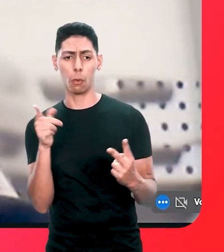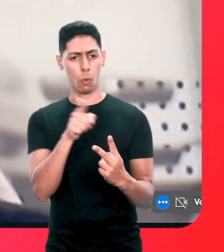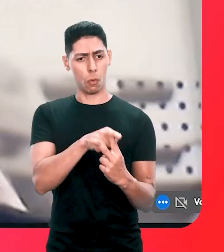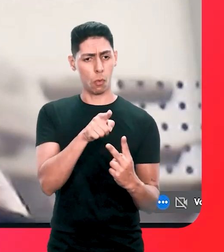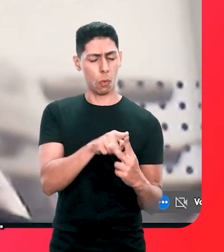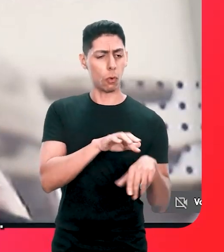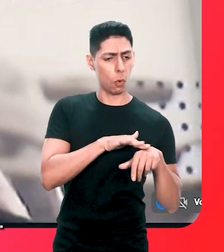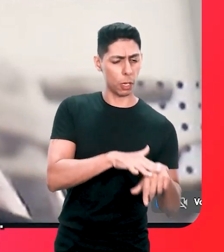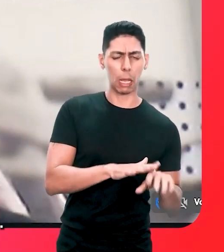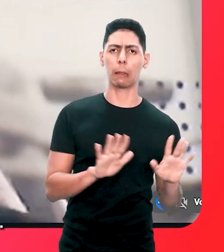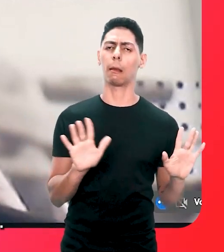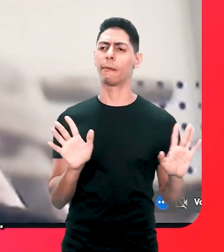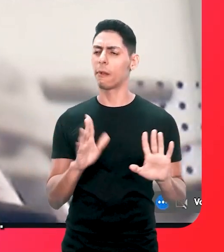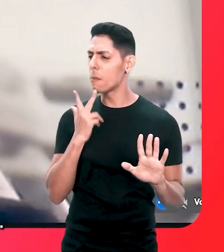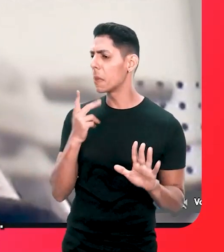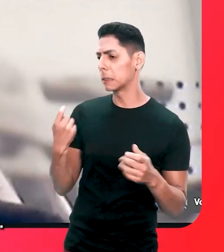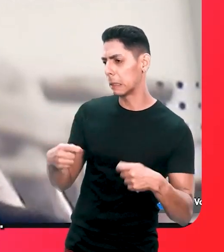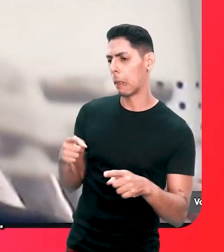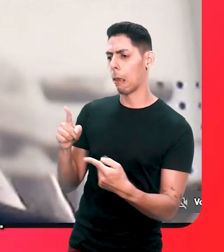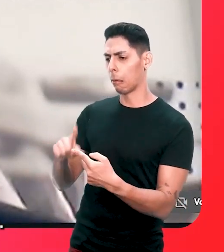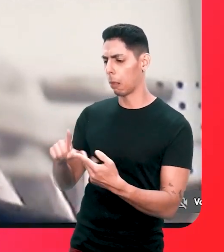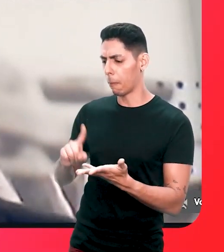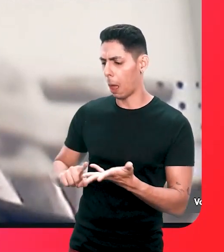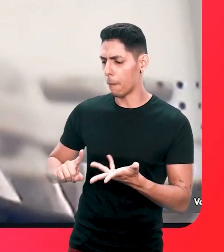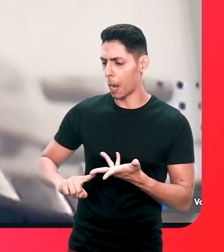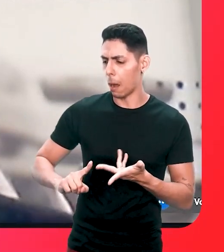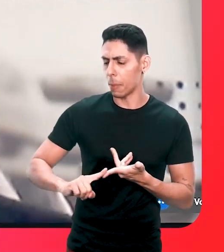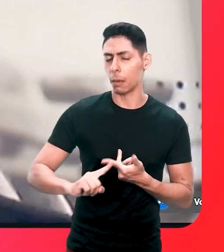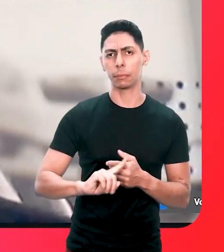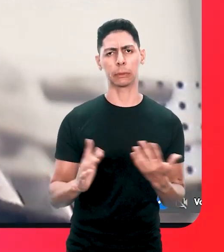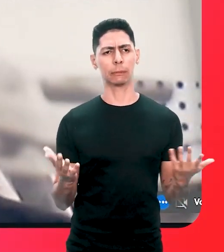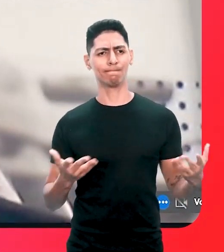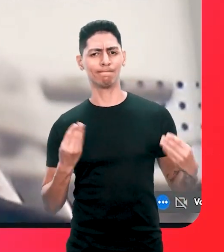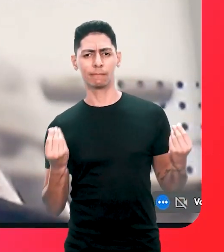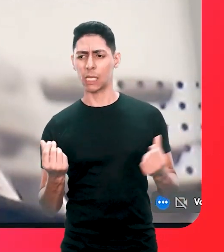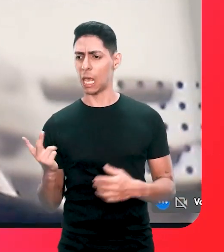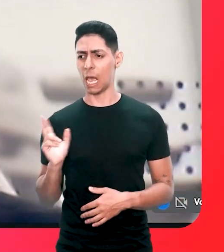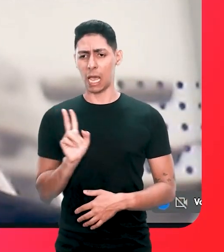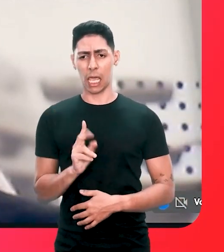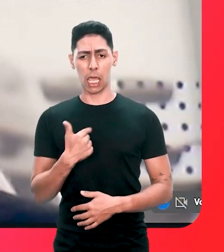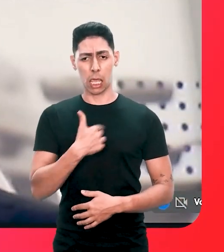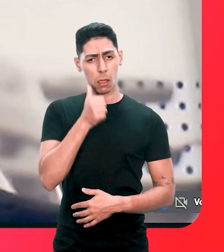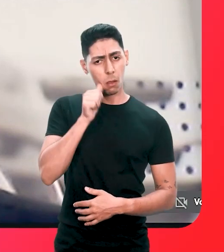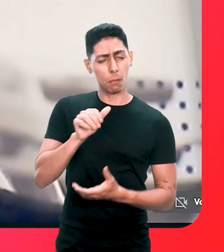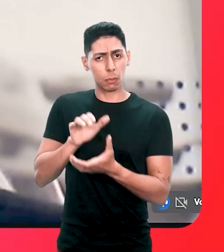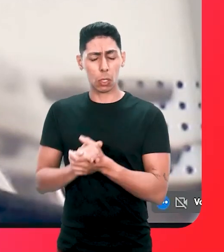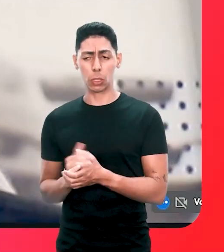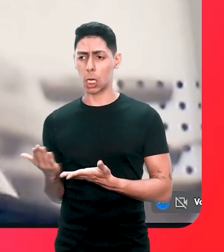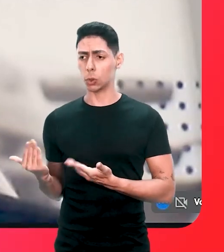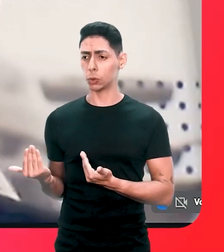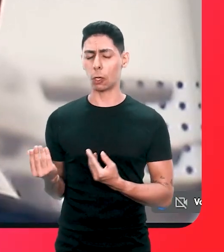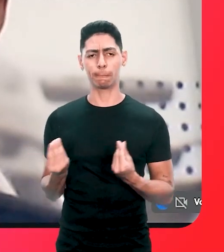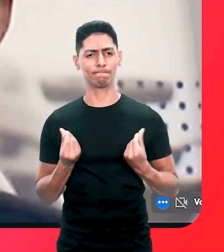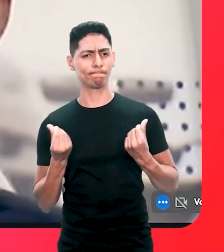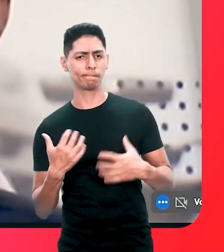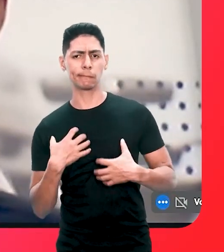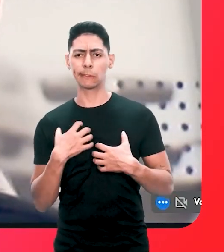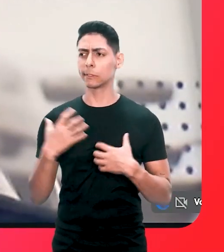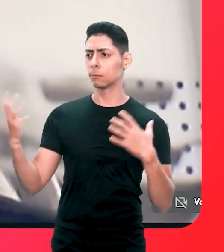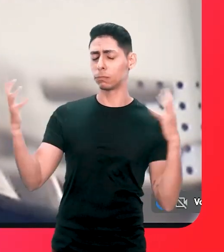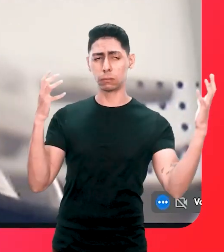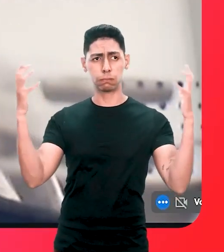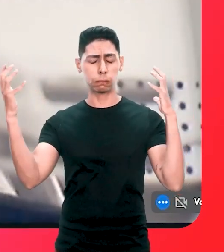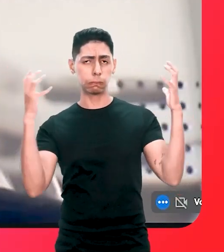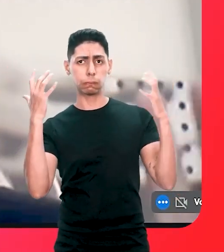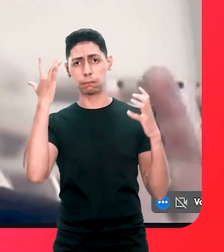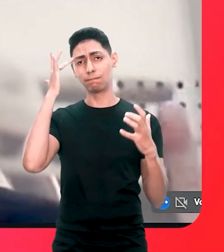fazer isso, tem que fazer aquilo, vocês têm que levar aquilo. Gente, e nós dois jovens, assim, sabe? Sim. Né? A ida para Santa